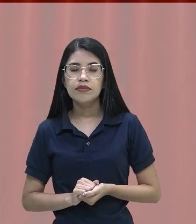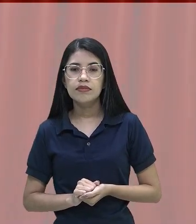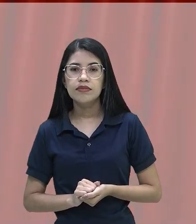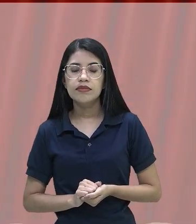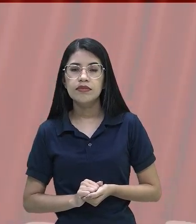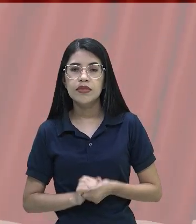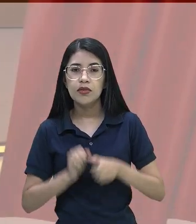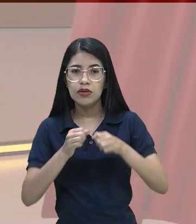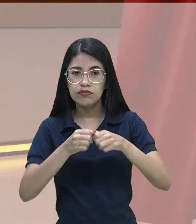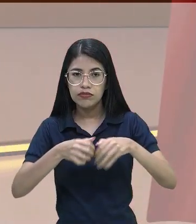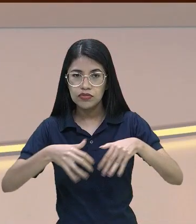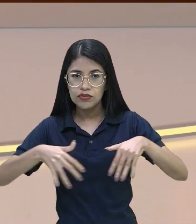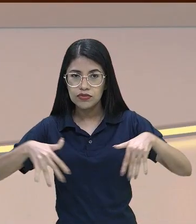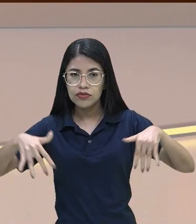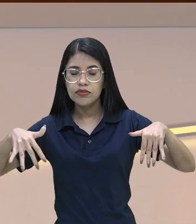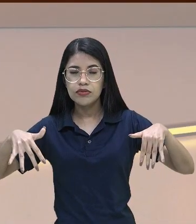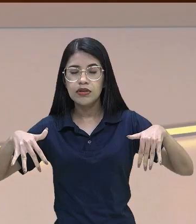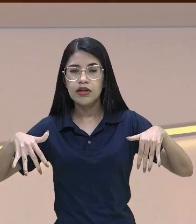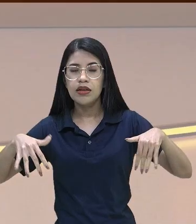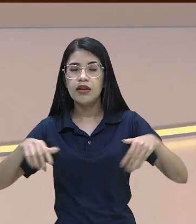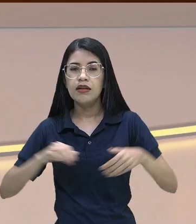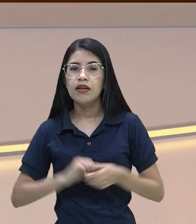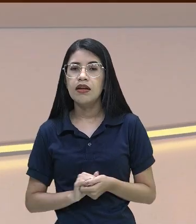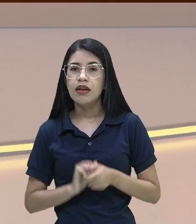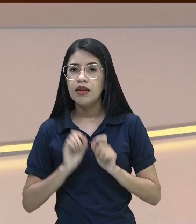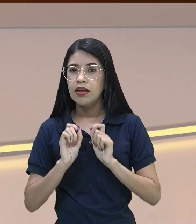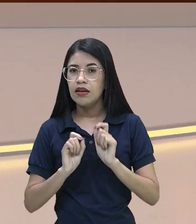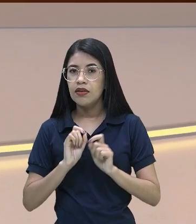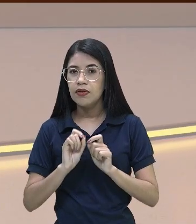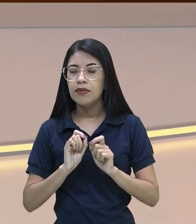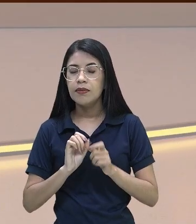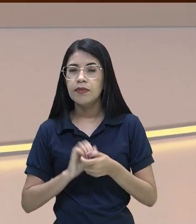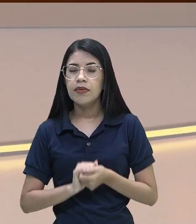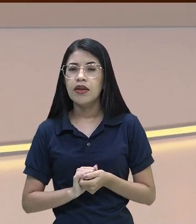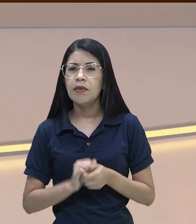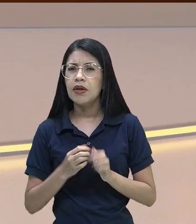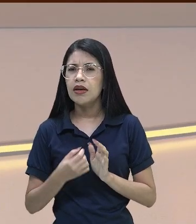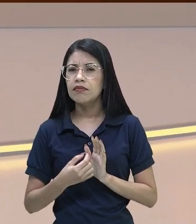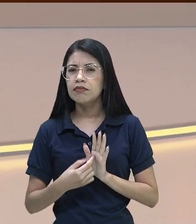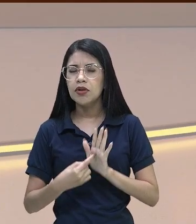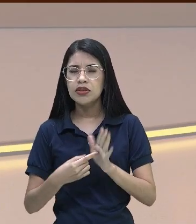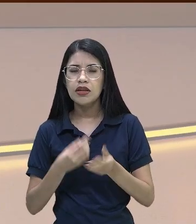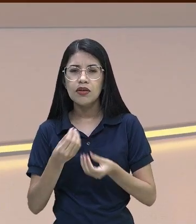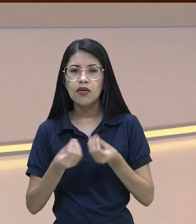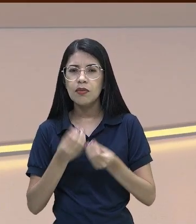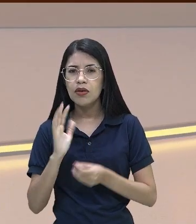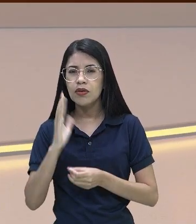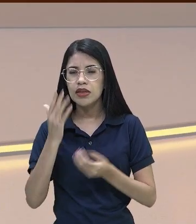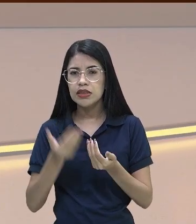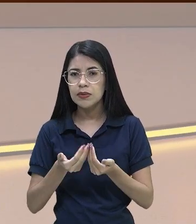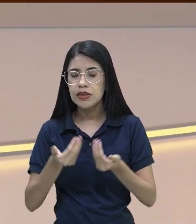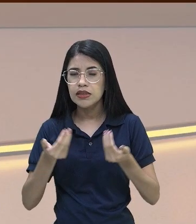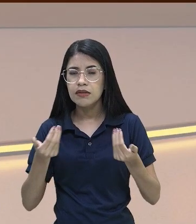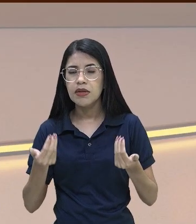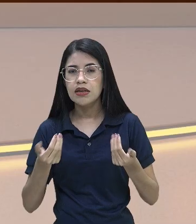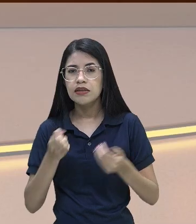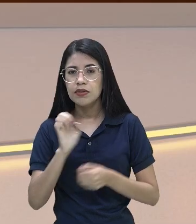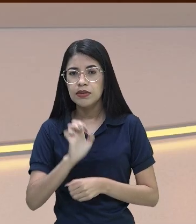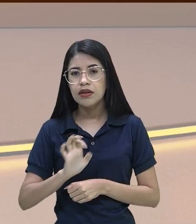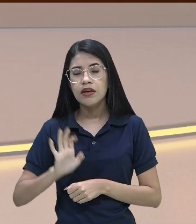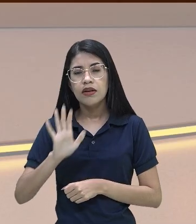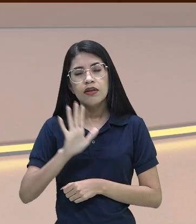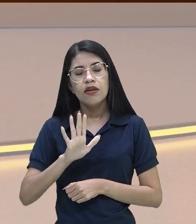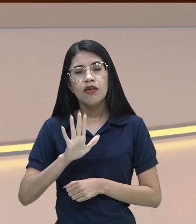Temos aqui a nossa cortina se abrindo e ela é para ilustrar essa divisão da Europa,